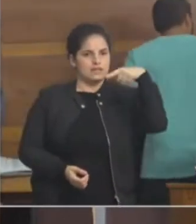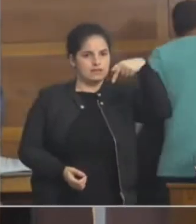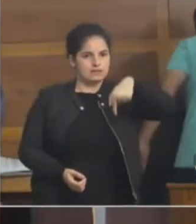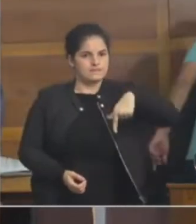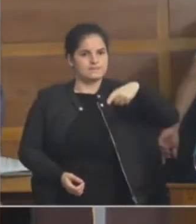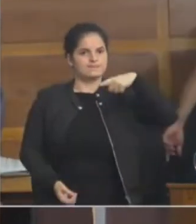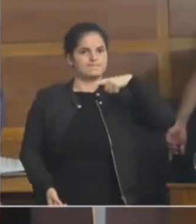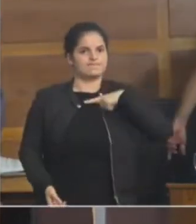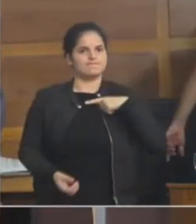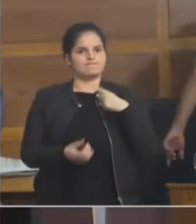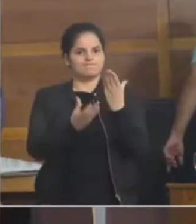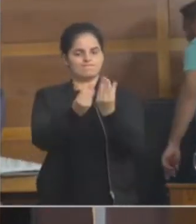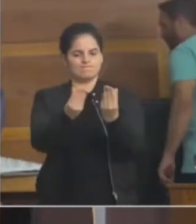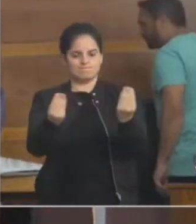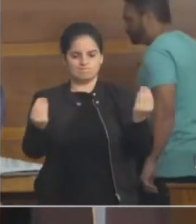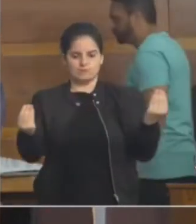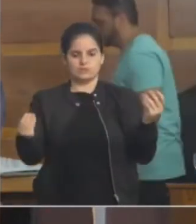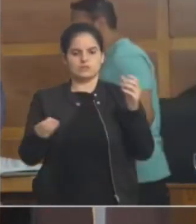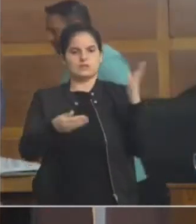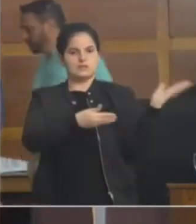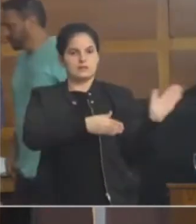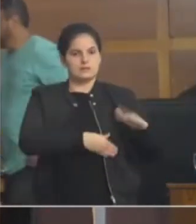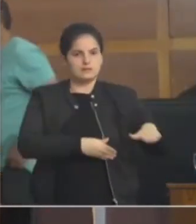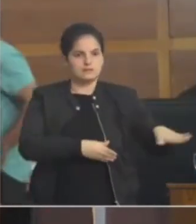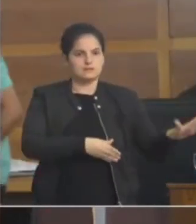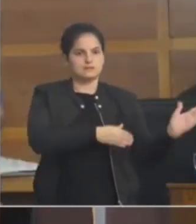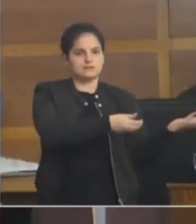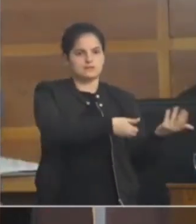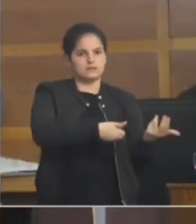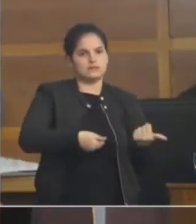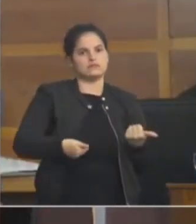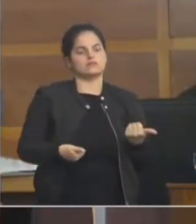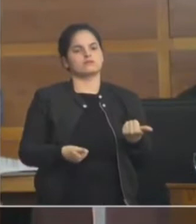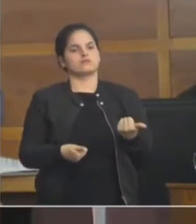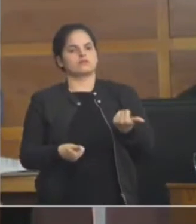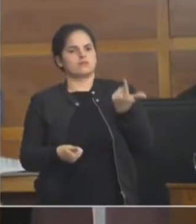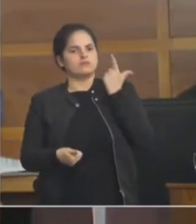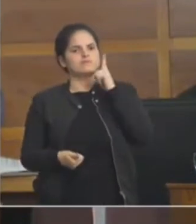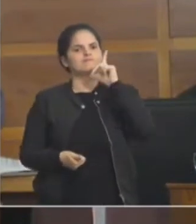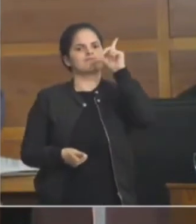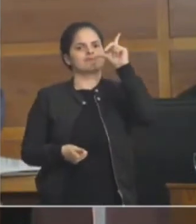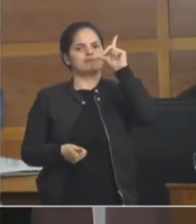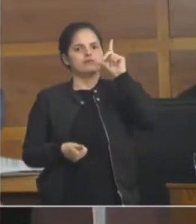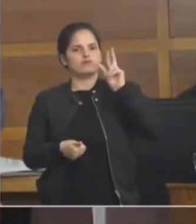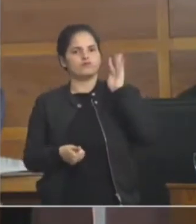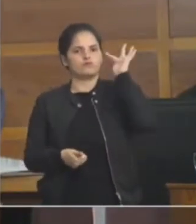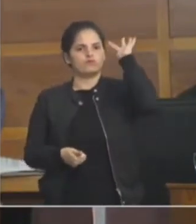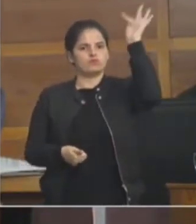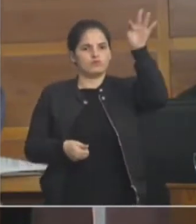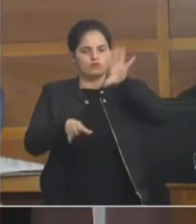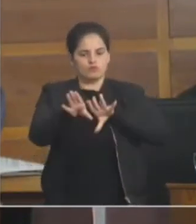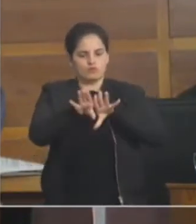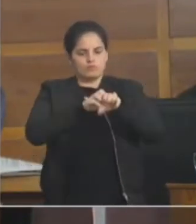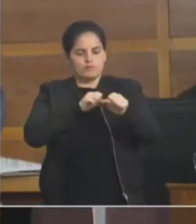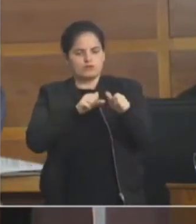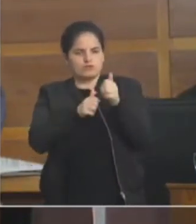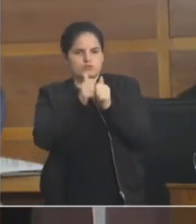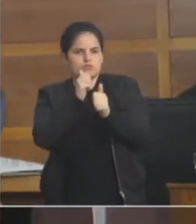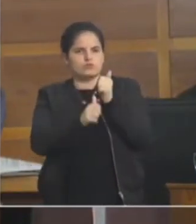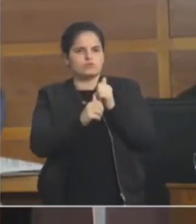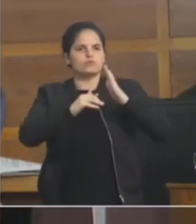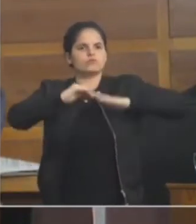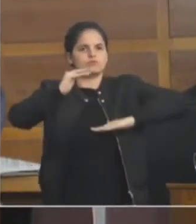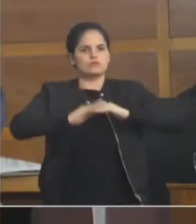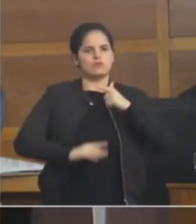de pessoas de crianças de adolescente que tem condições de formar atletas profissionais Todos